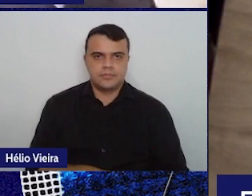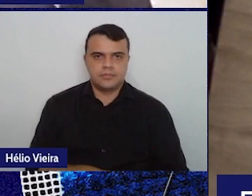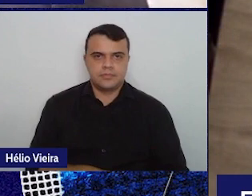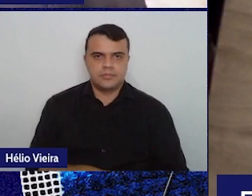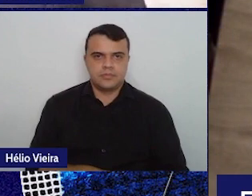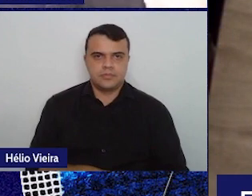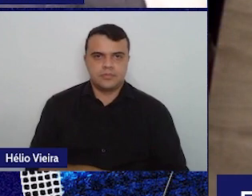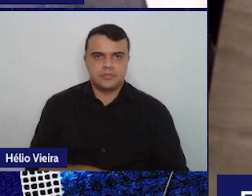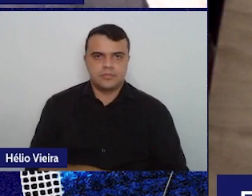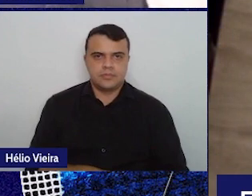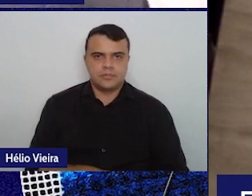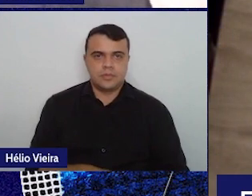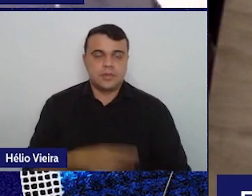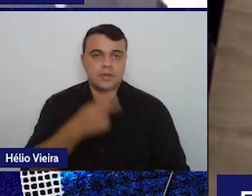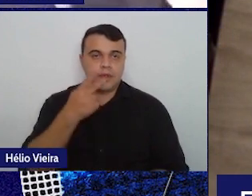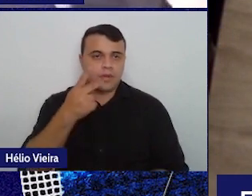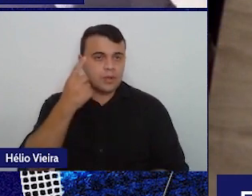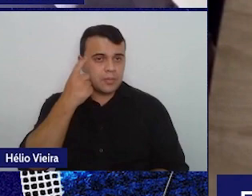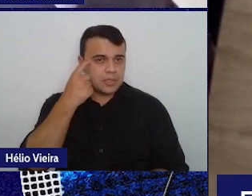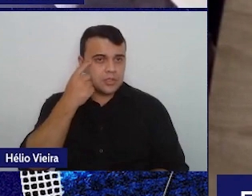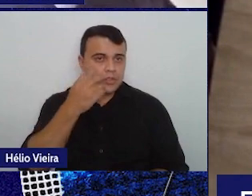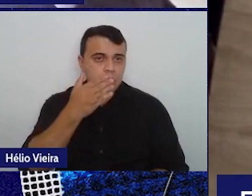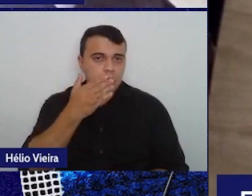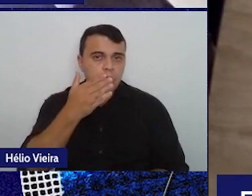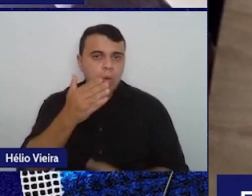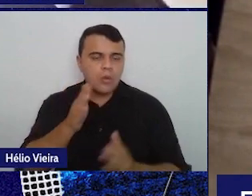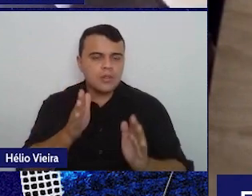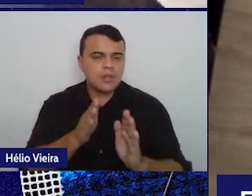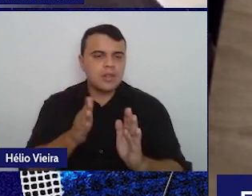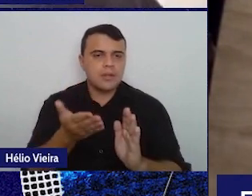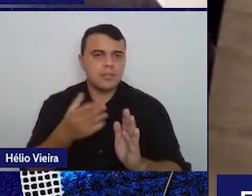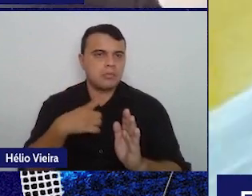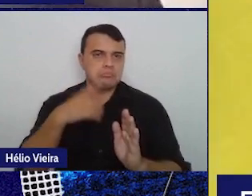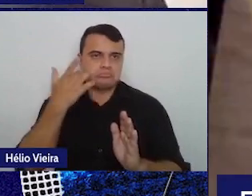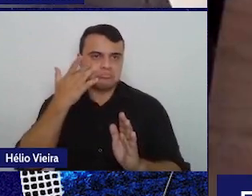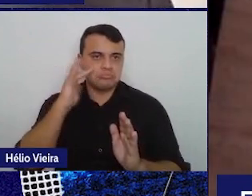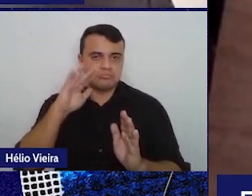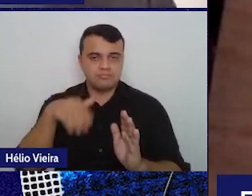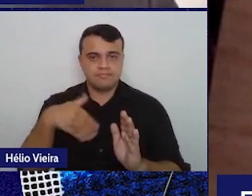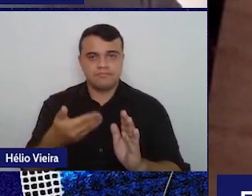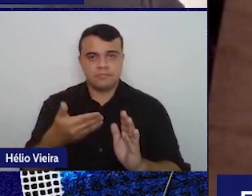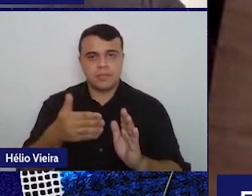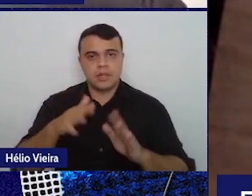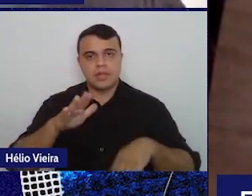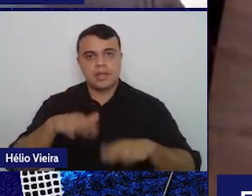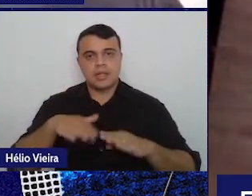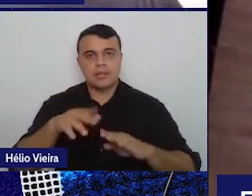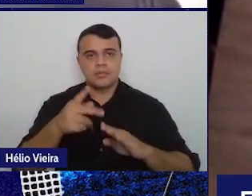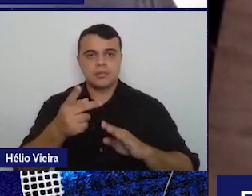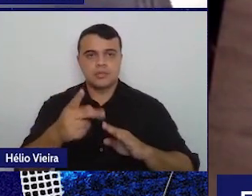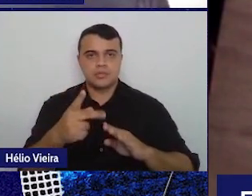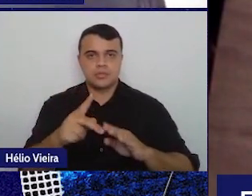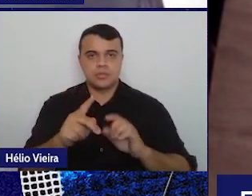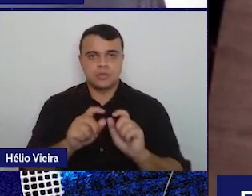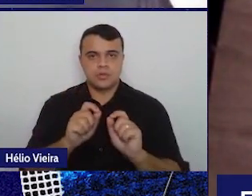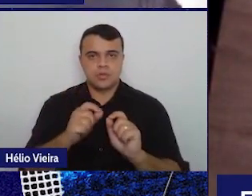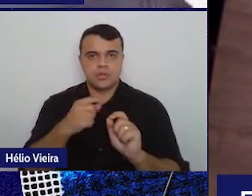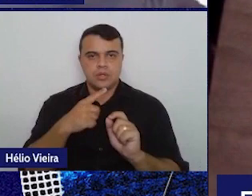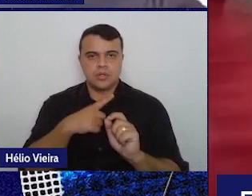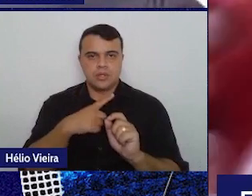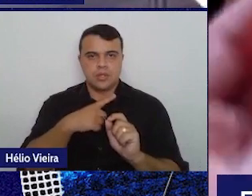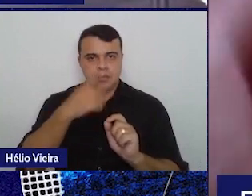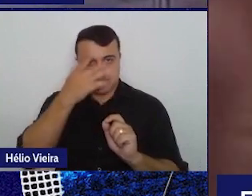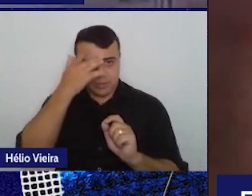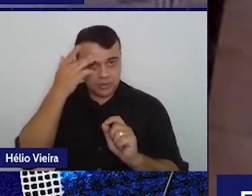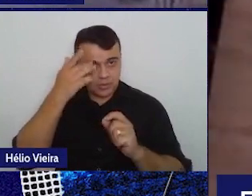Pensando naquilo que eu falei. Qual o tamanho? Não sei. Depende do que a pessoa que